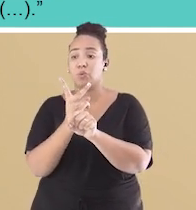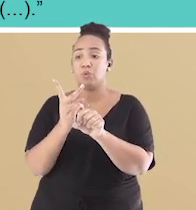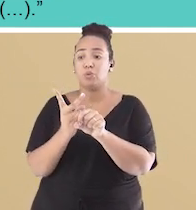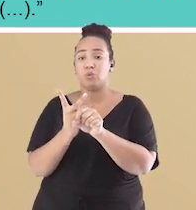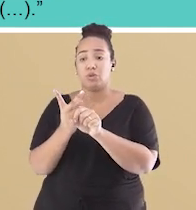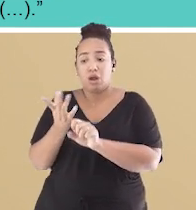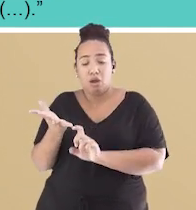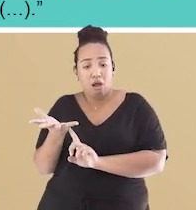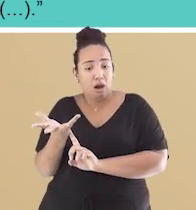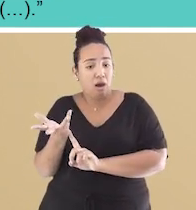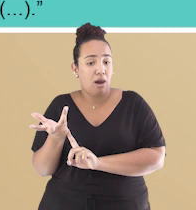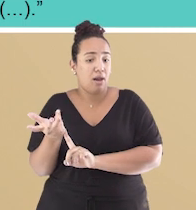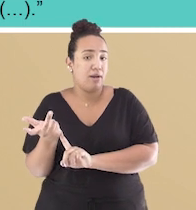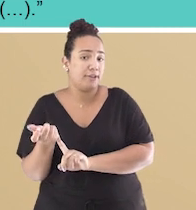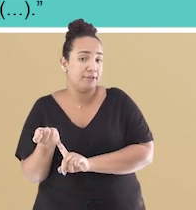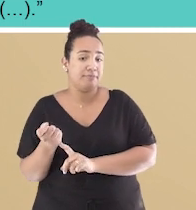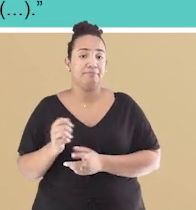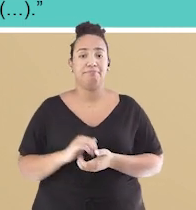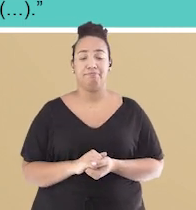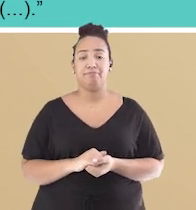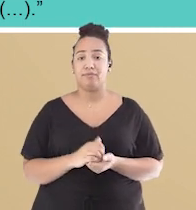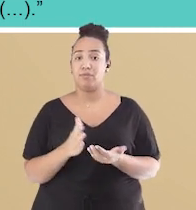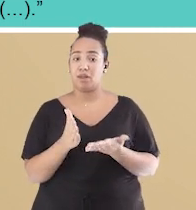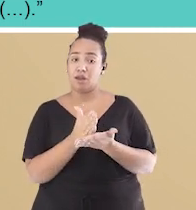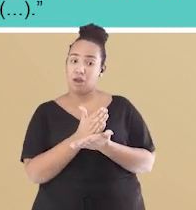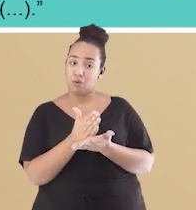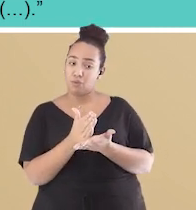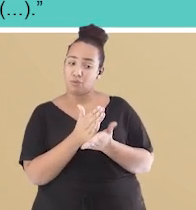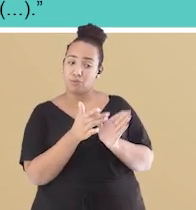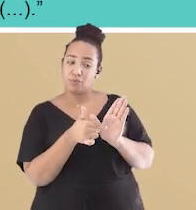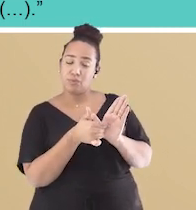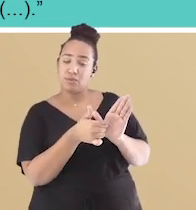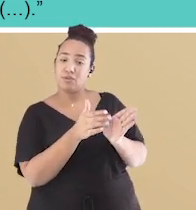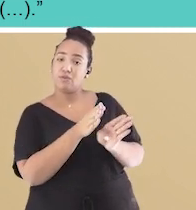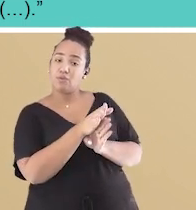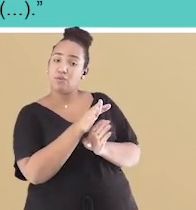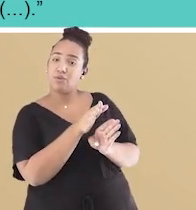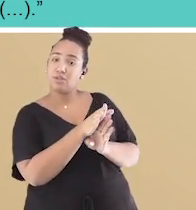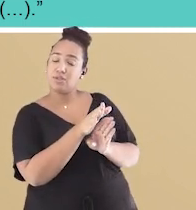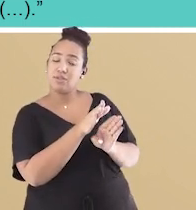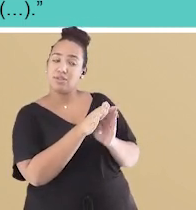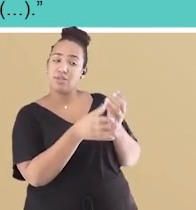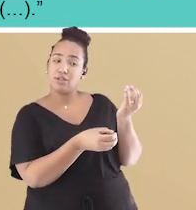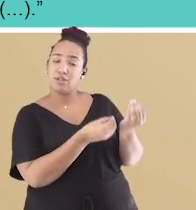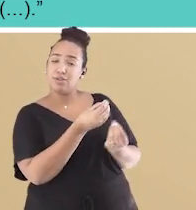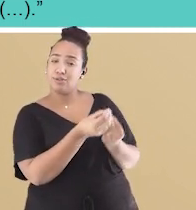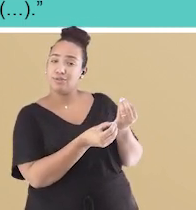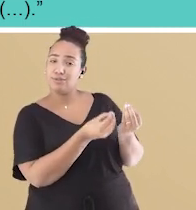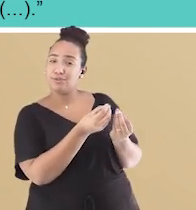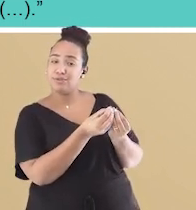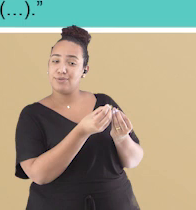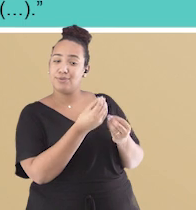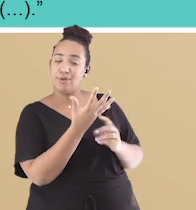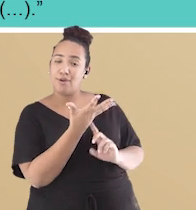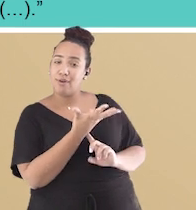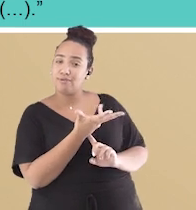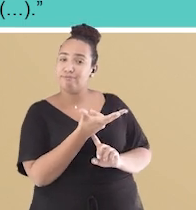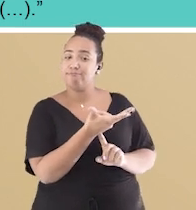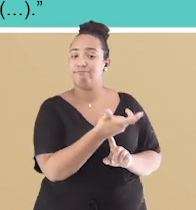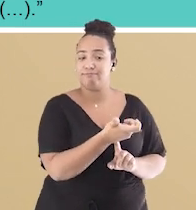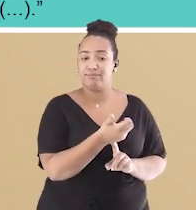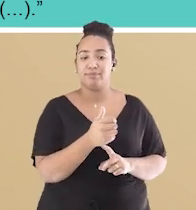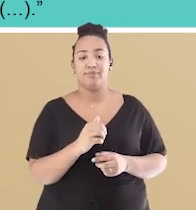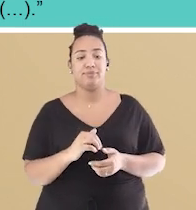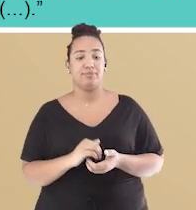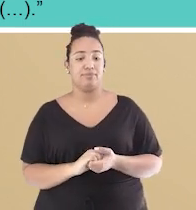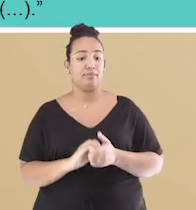jogavam verde para colher maduro e sabiam com quantos paus se faz uma canoa, o que não impedia que,